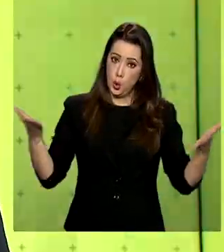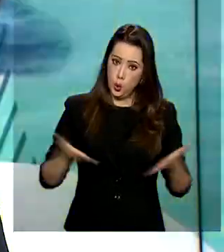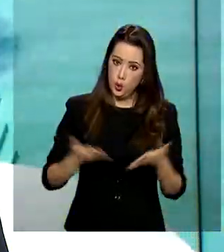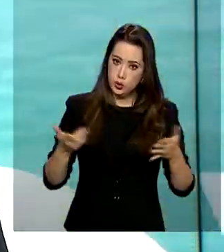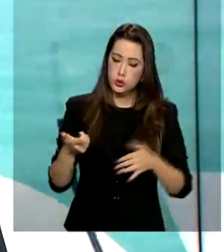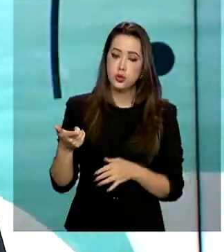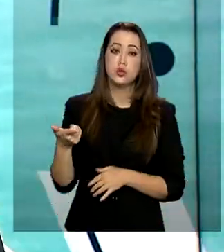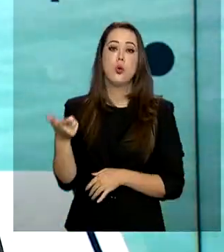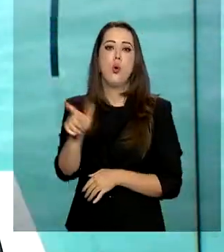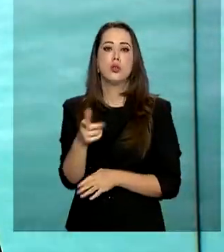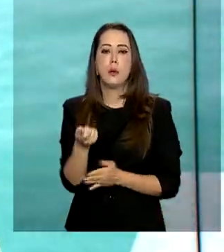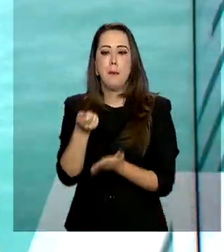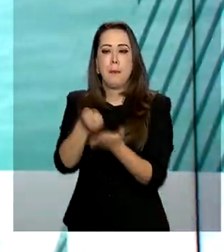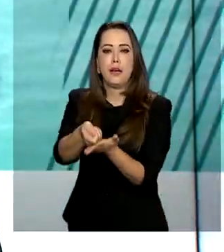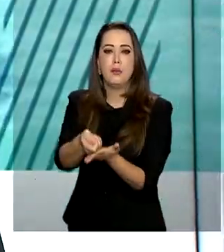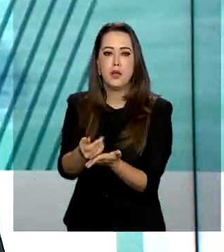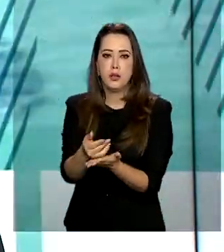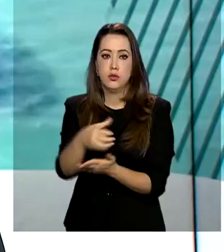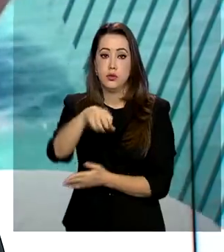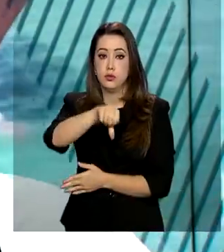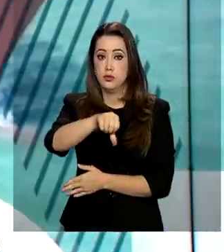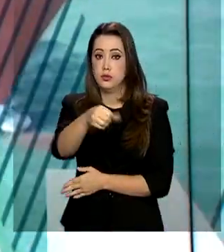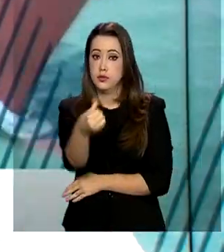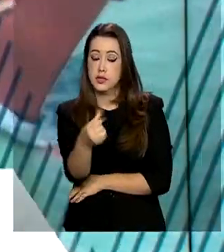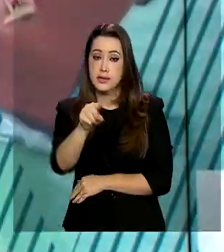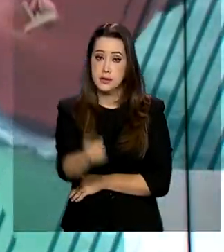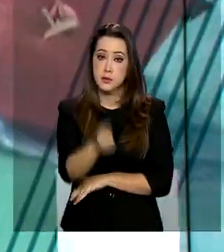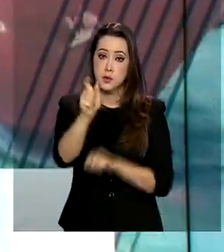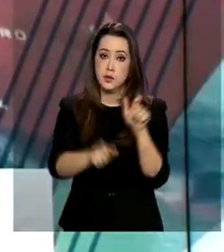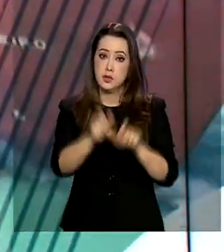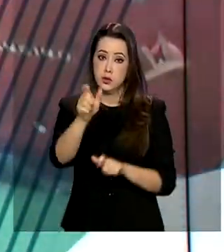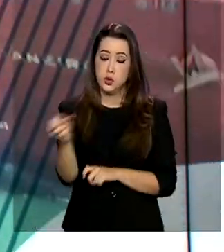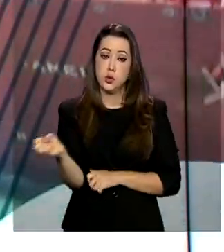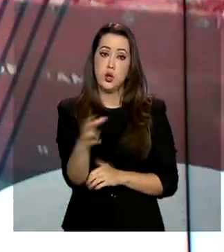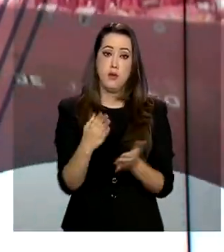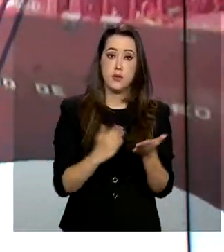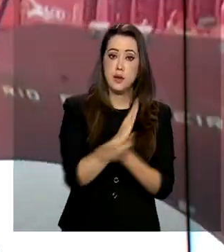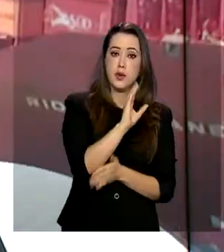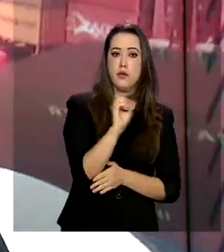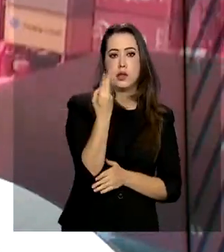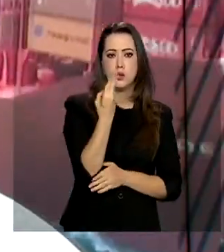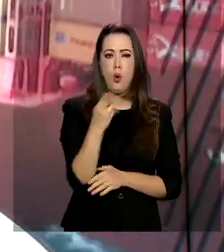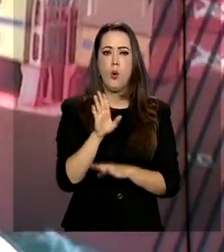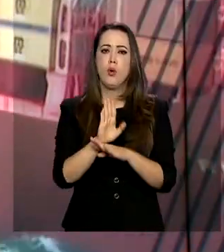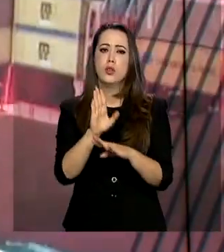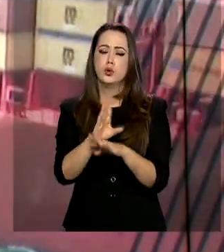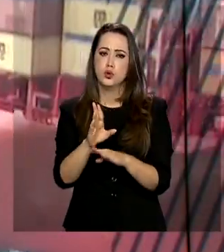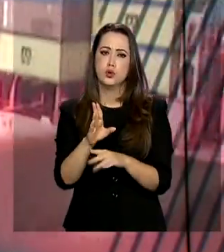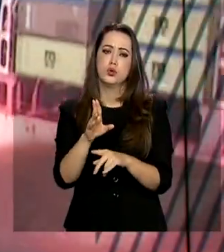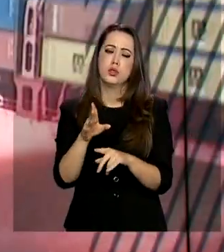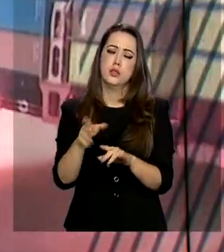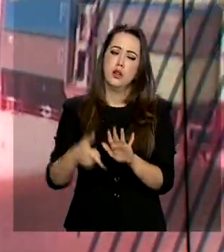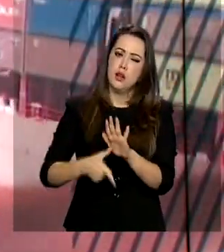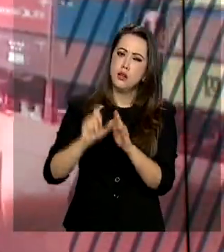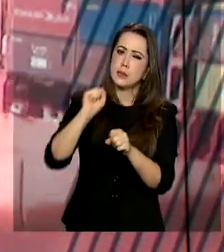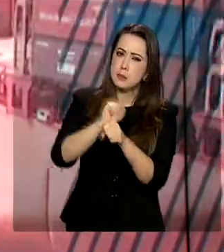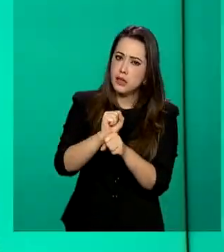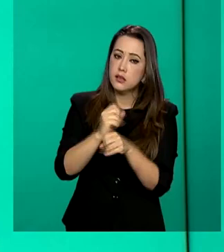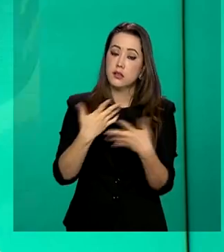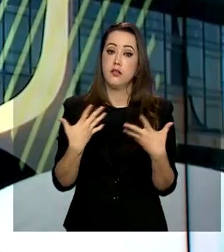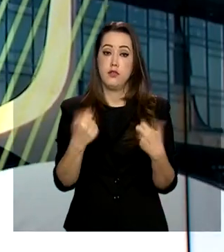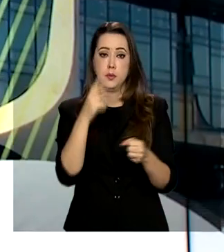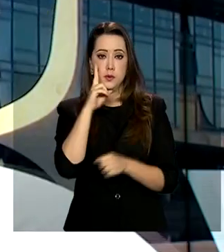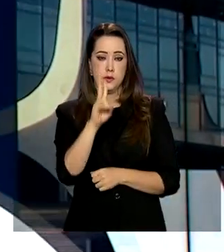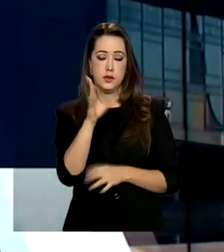mais uma parcela do benefício foi paga 96 mil brasileiros novos aprovados ou com o auxílio suspenso a